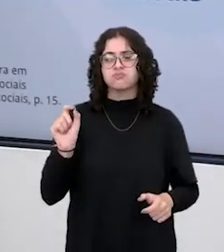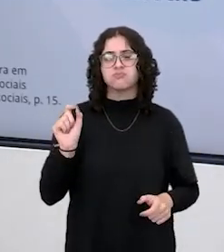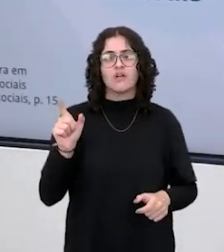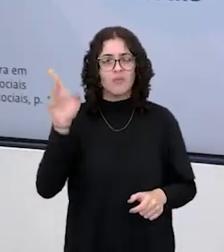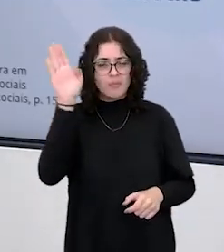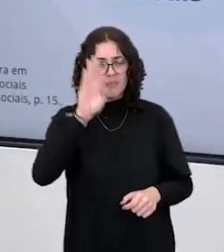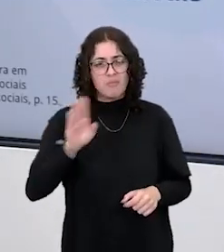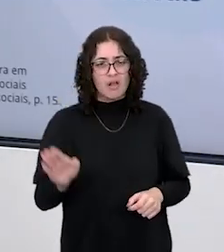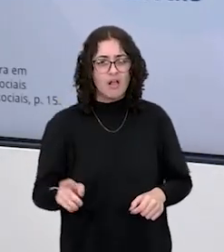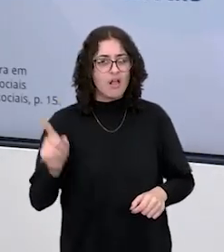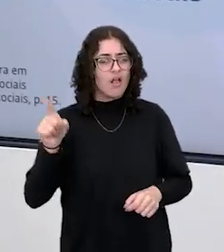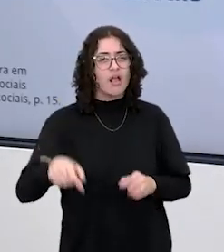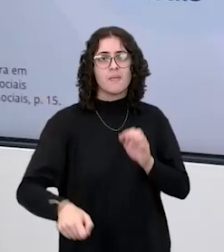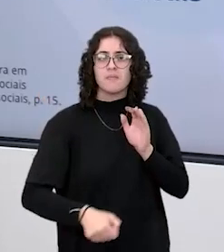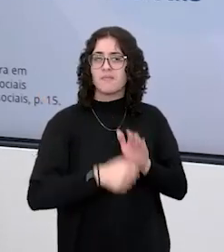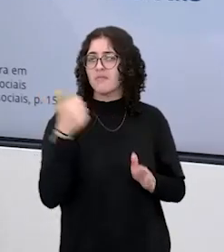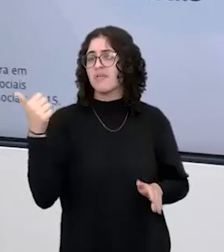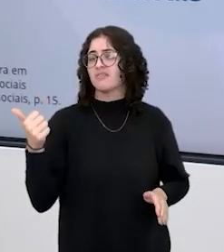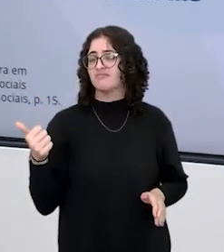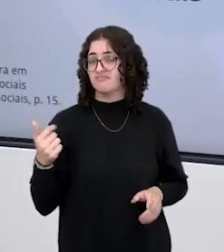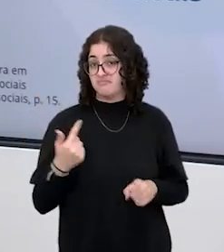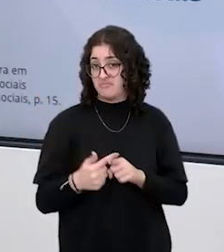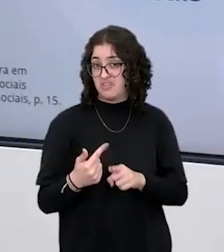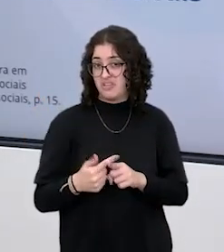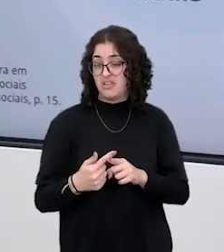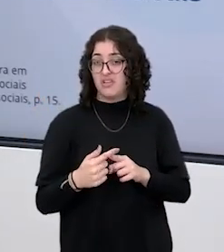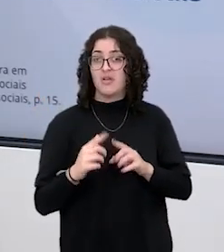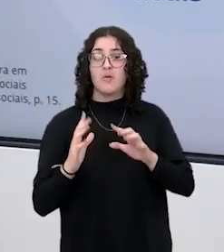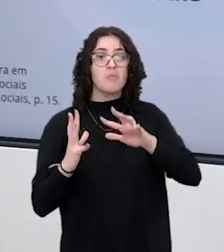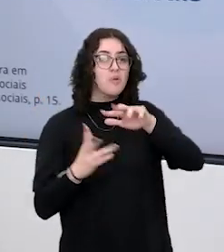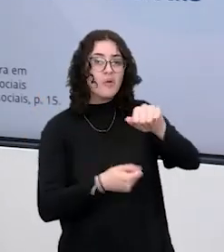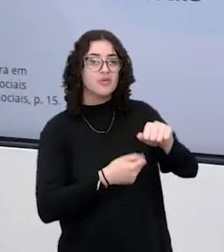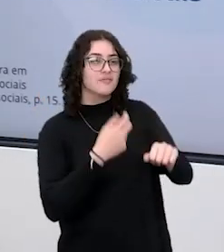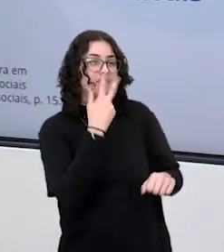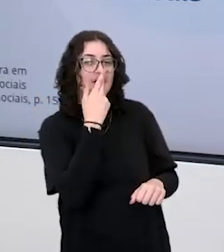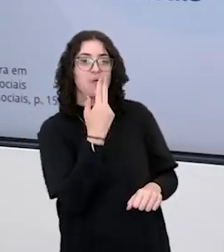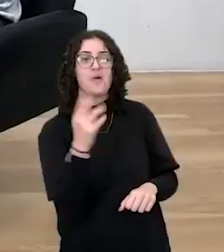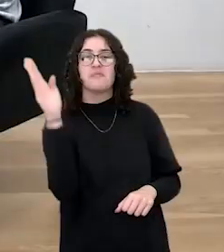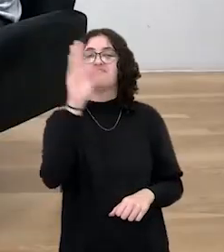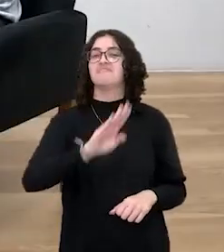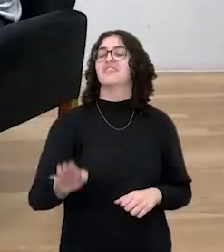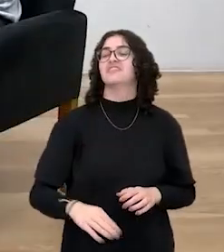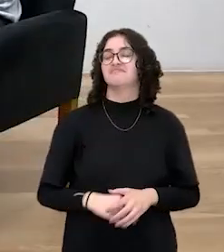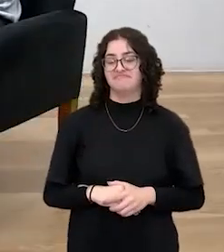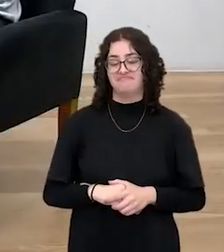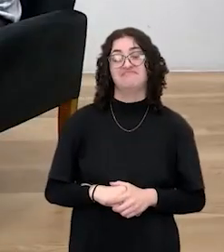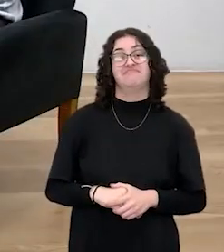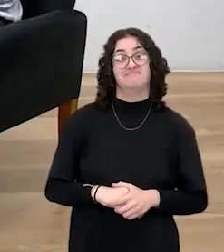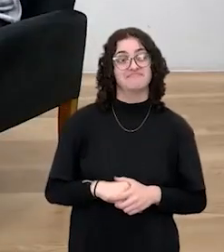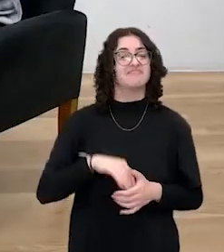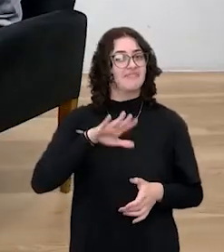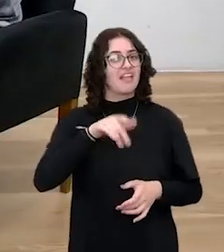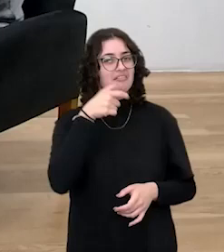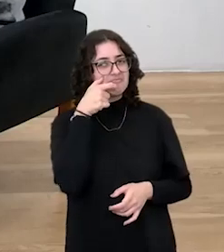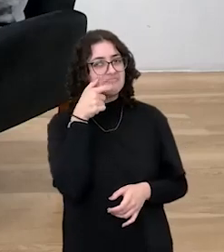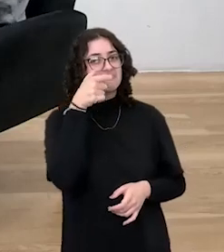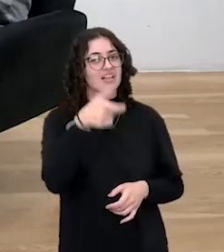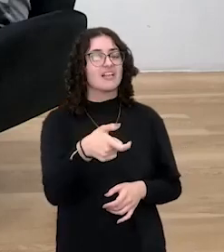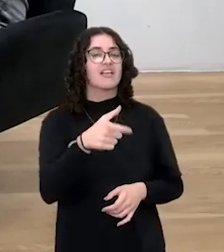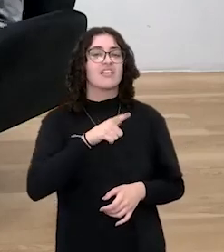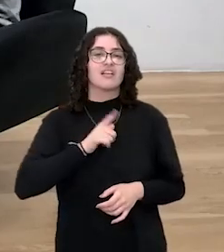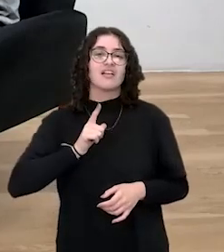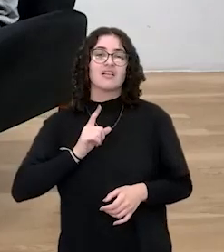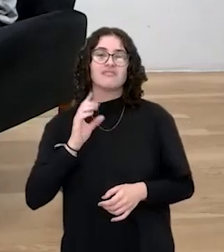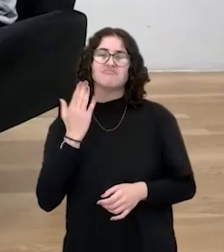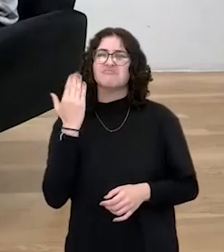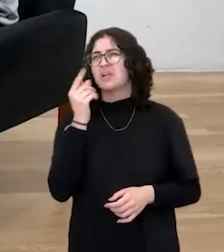o Brasil é o primeiro de todos, porque o mundo vai ficar parecido com o Brasil. Sim. Sim, é interessante, teve um caso agora